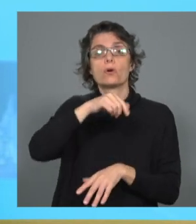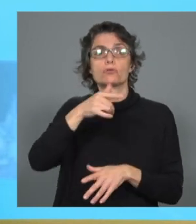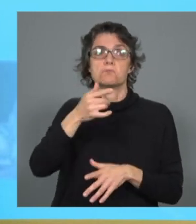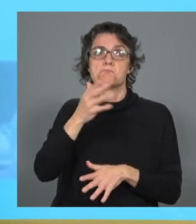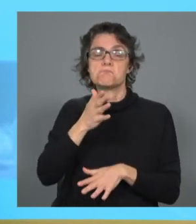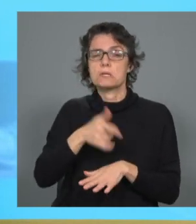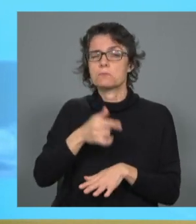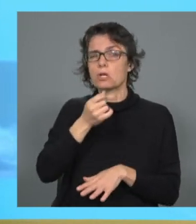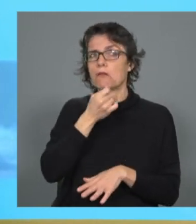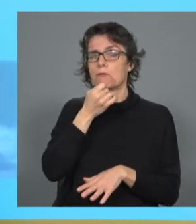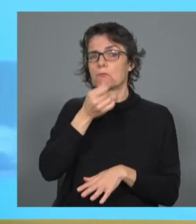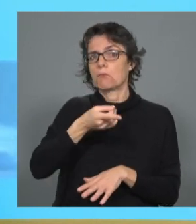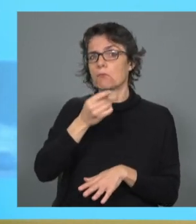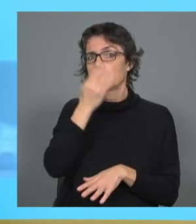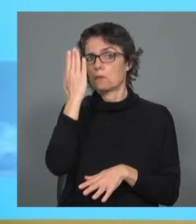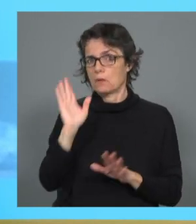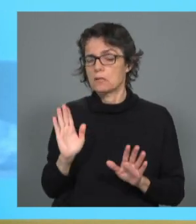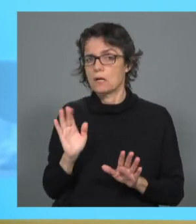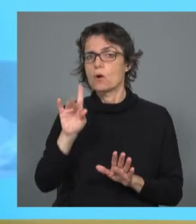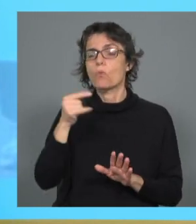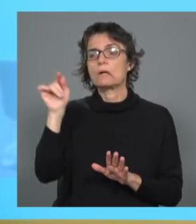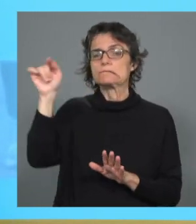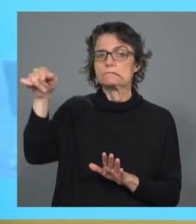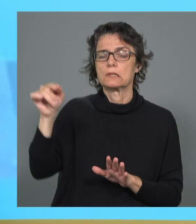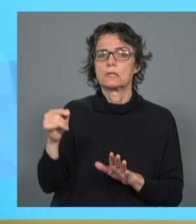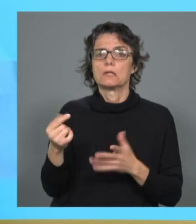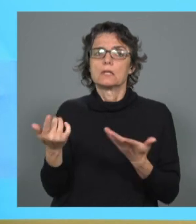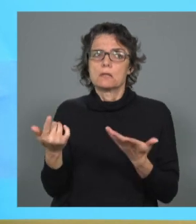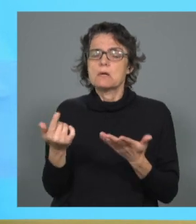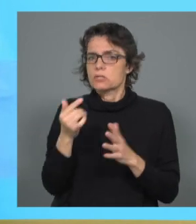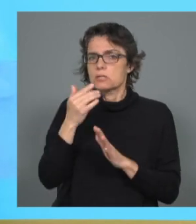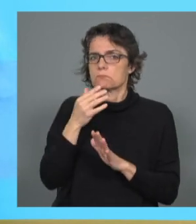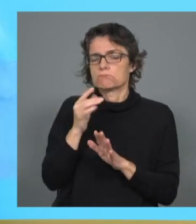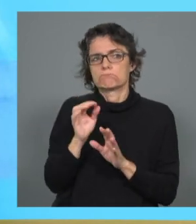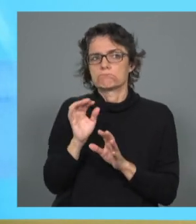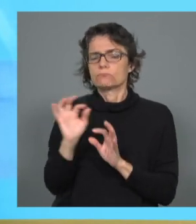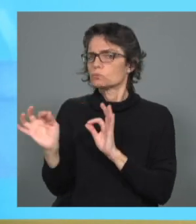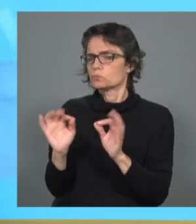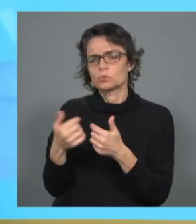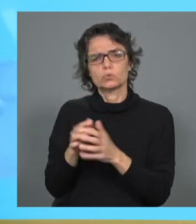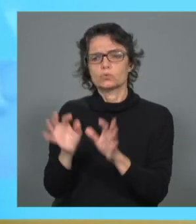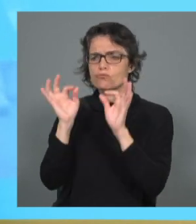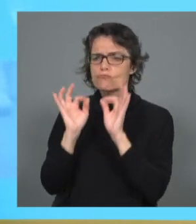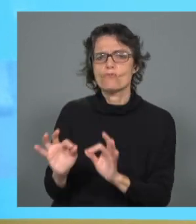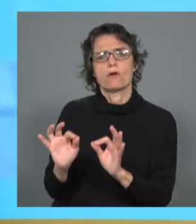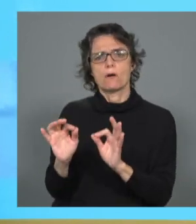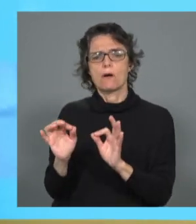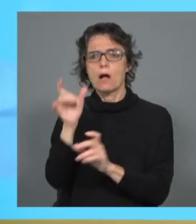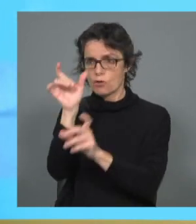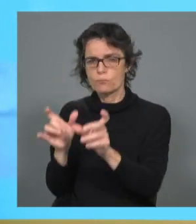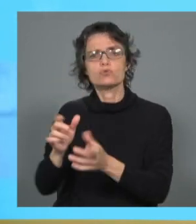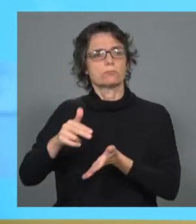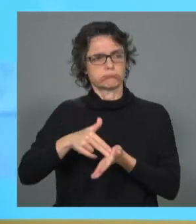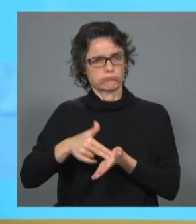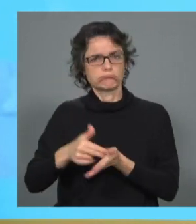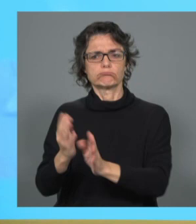os refugiados, ou não sei. A verdade é que correu tudo lindamente. As pessoas todas que nós íamos buscar estavam lá